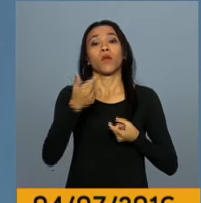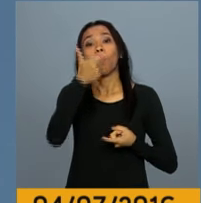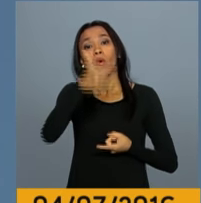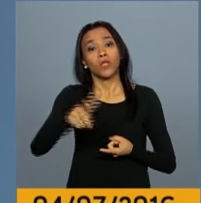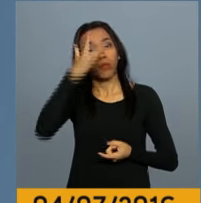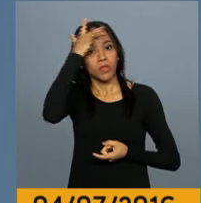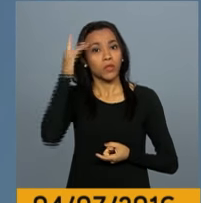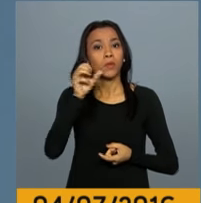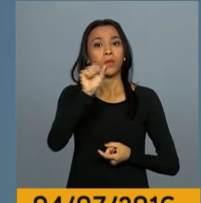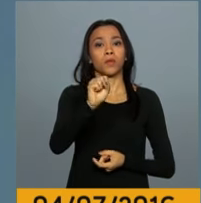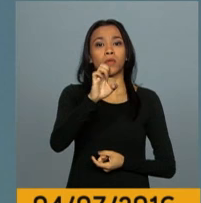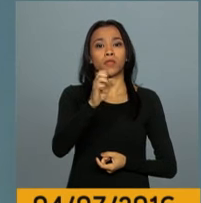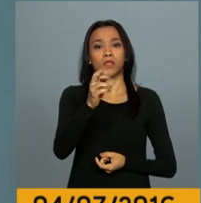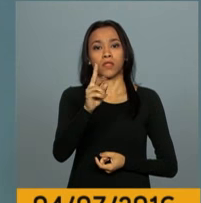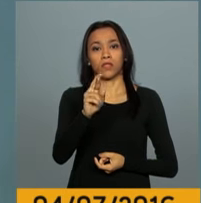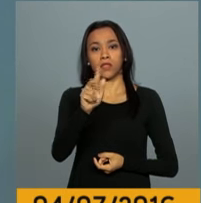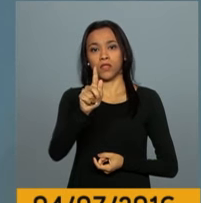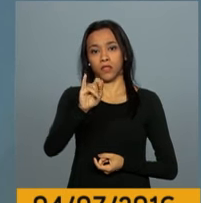Sérgio Bortoloso,